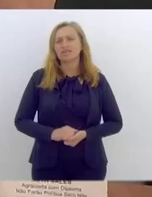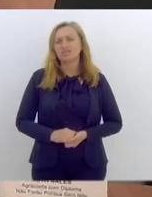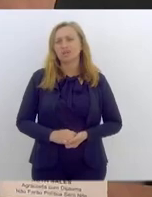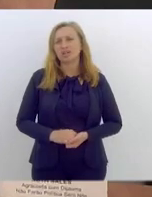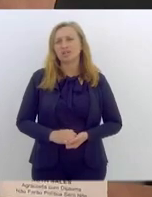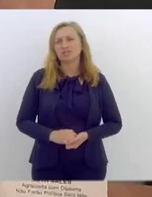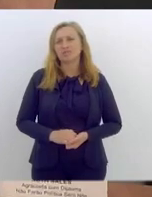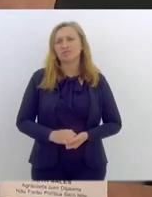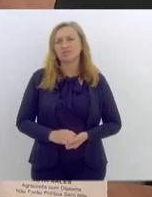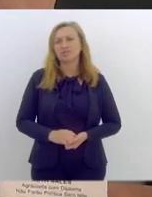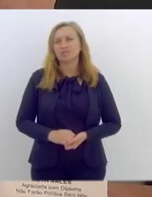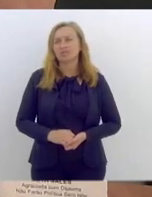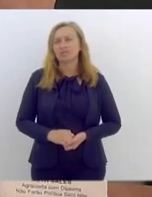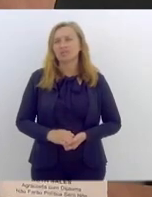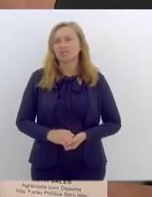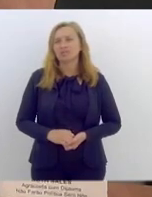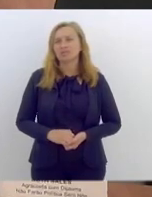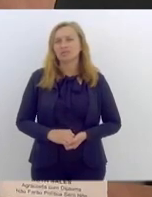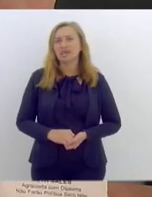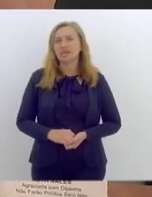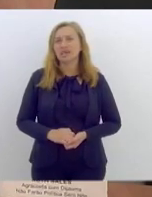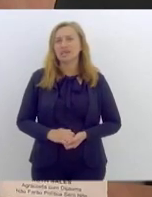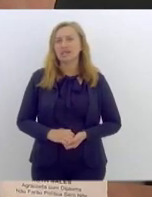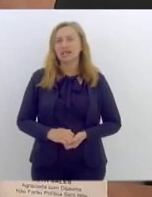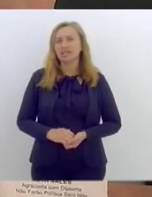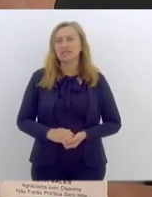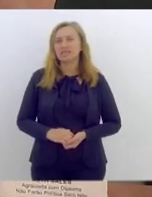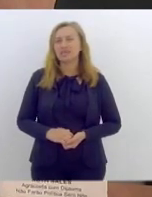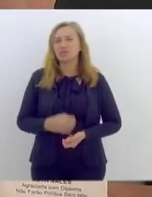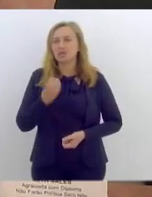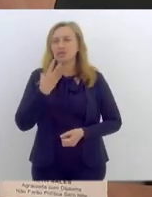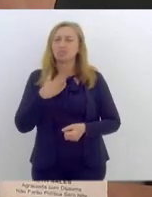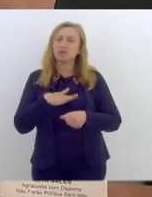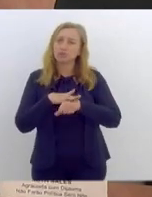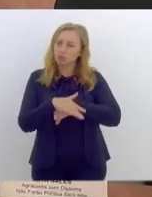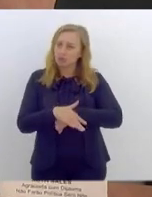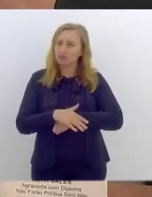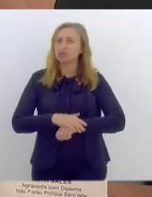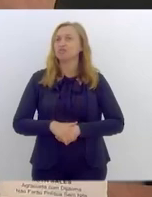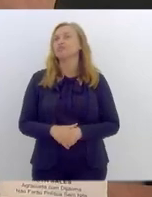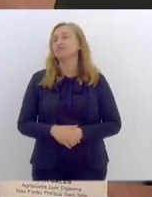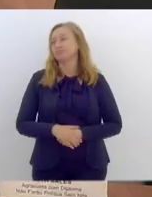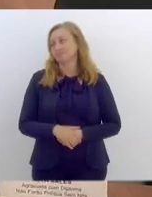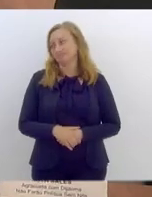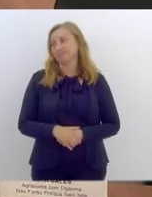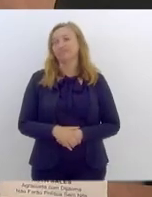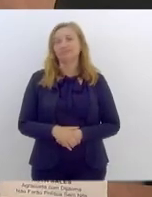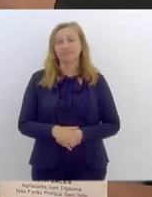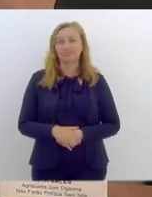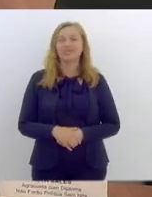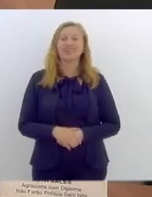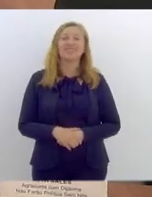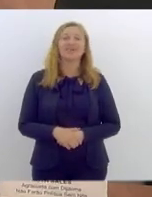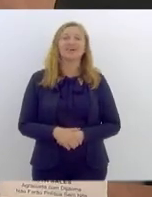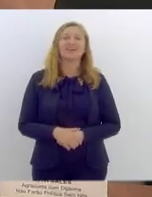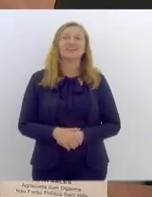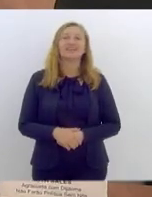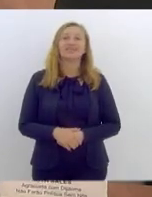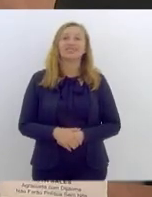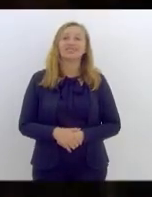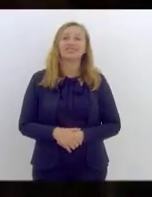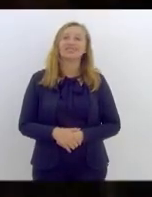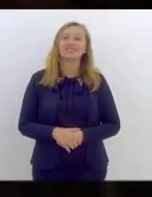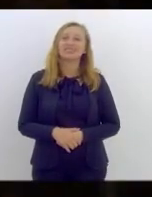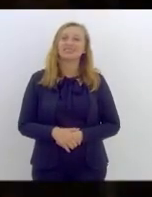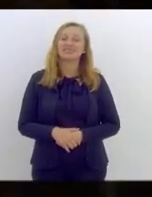Boa noite. Eu não sou muito de falar, né, gente? Ai, mas vamos lá. Coração